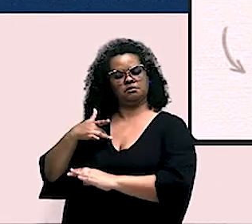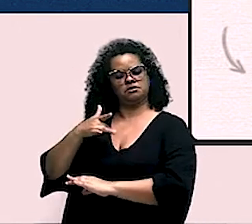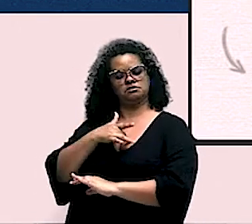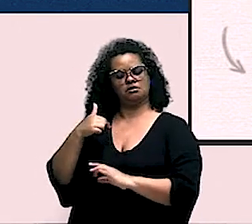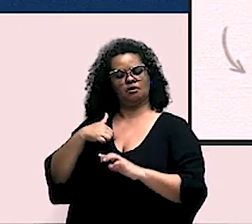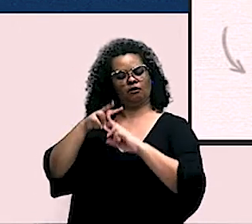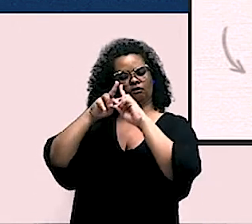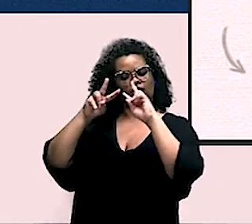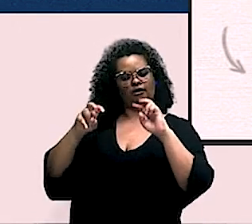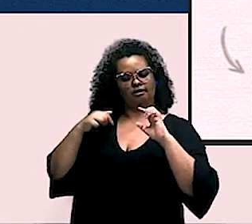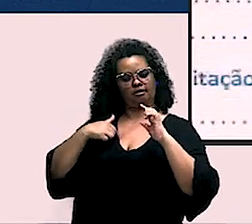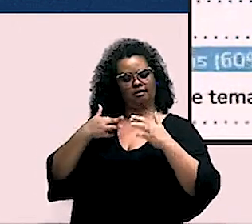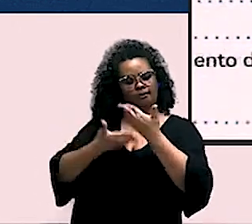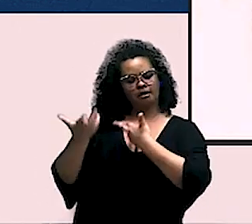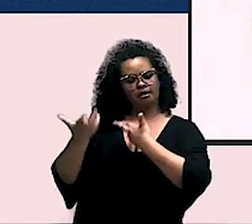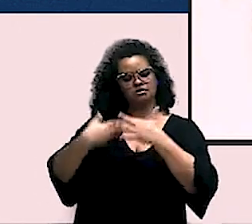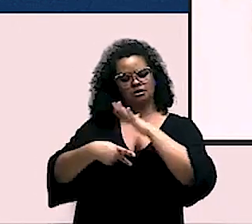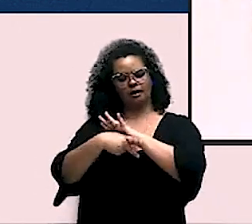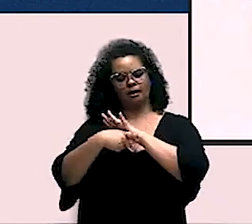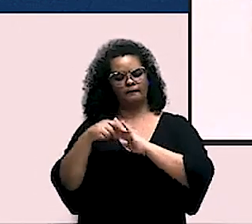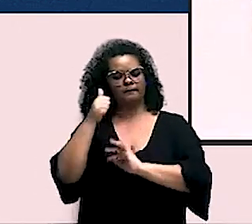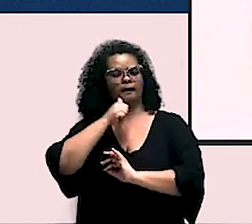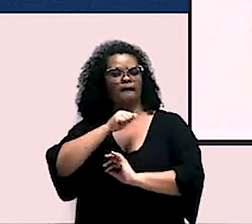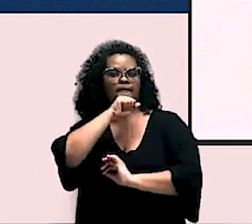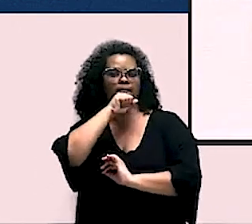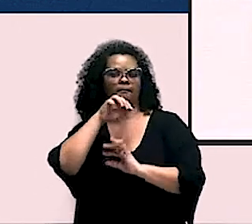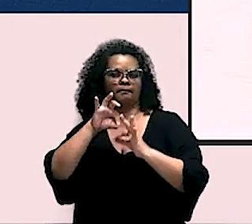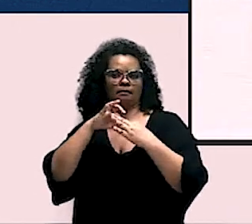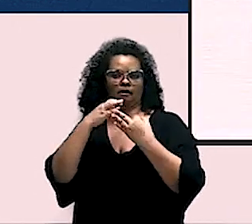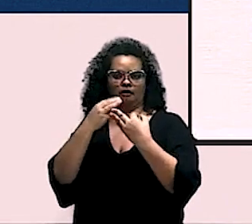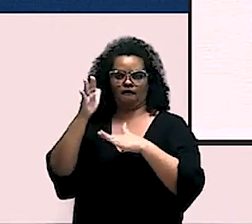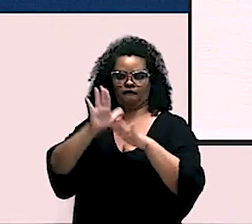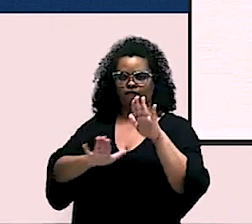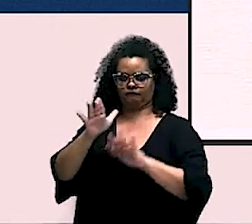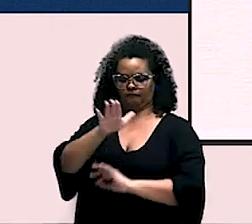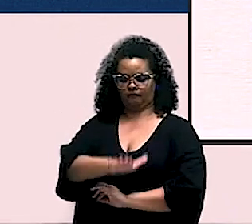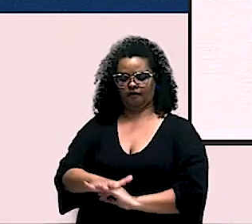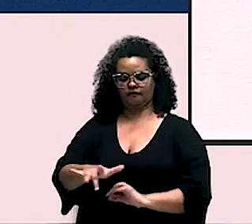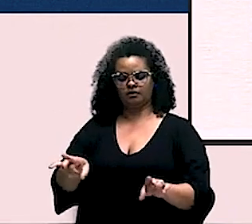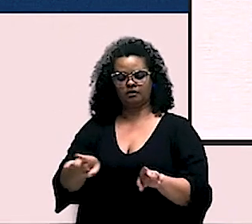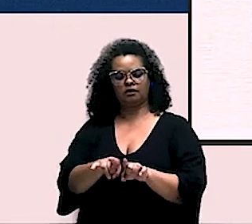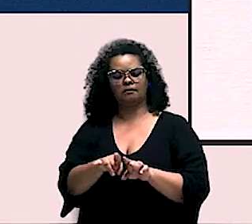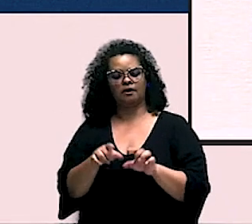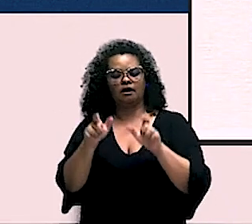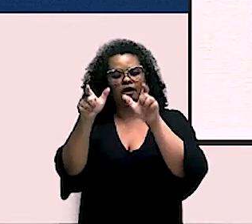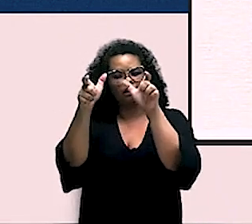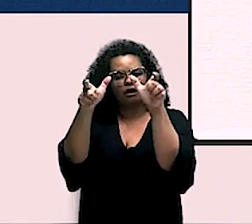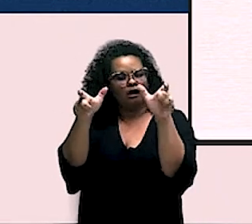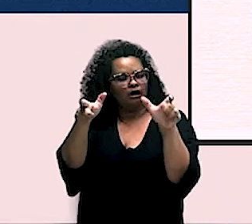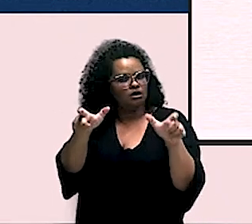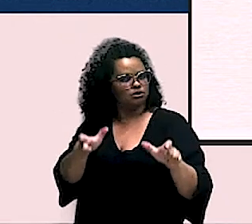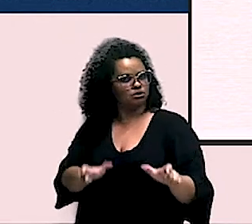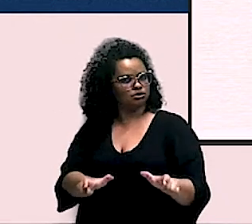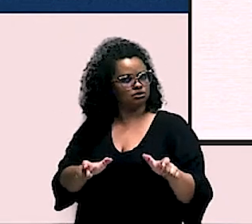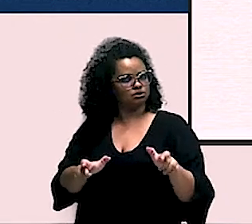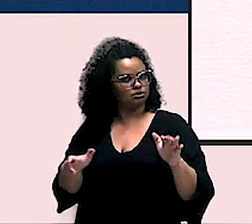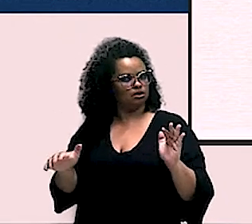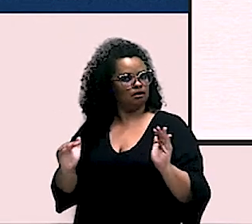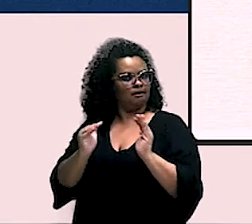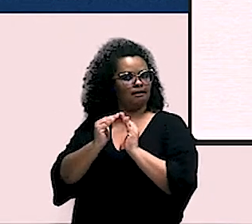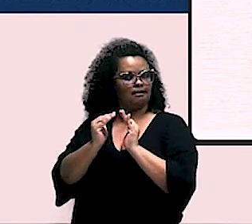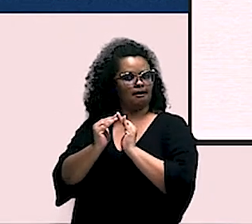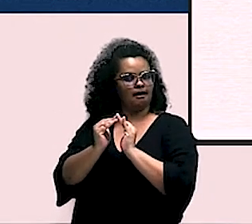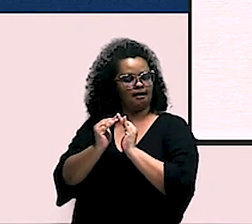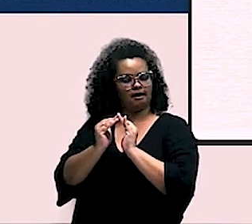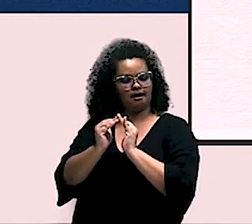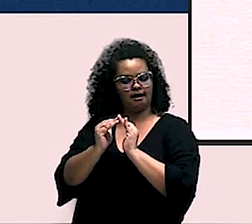temáticas relacionadas à atenção materno-infantil, tá? Com relação à parte de infraestrutura, né, Ao